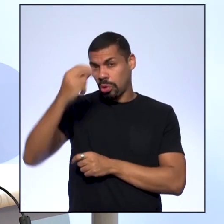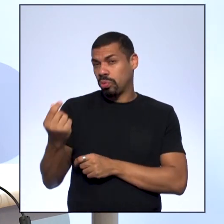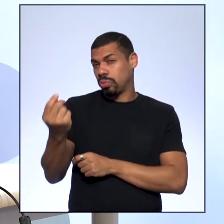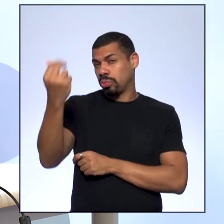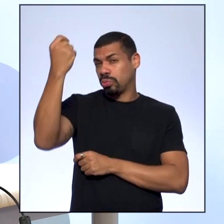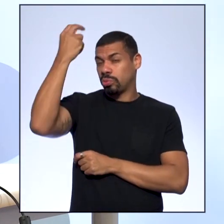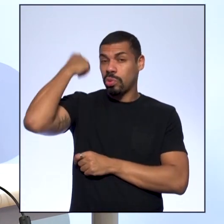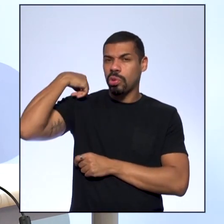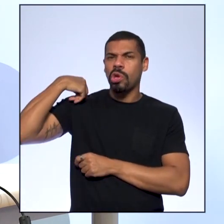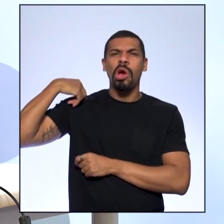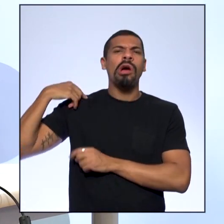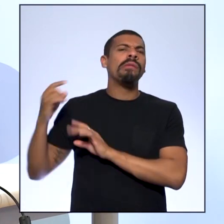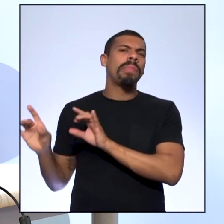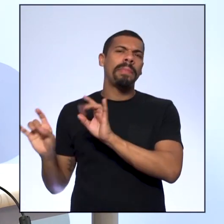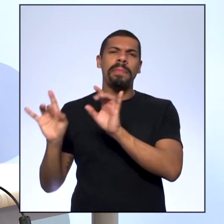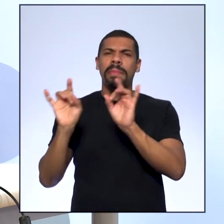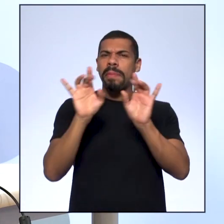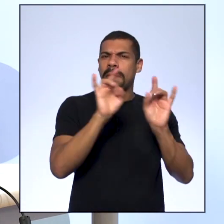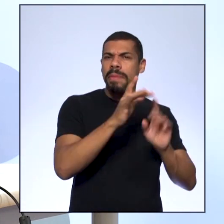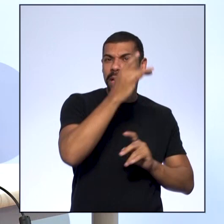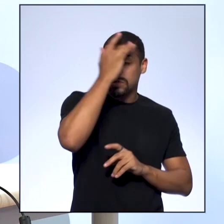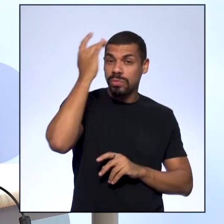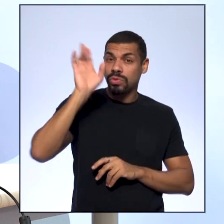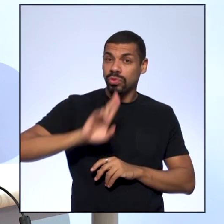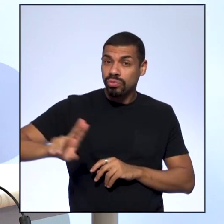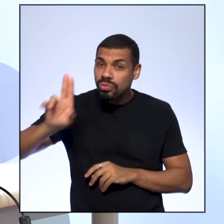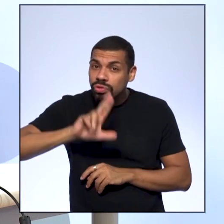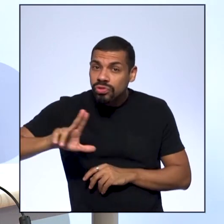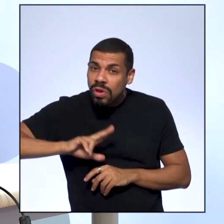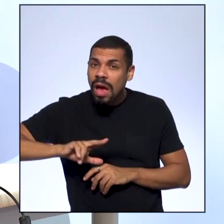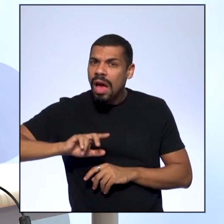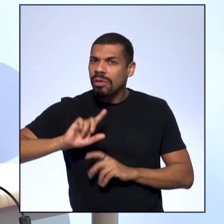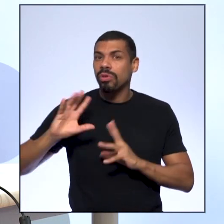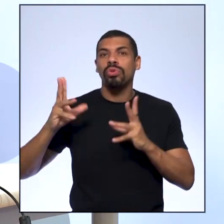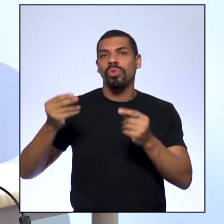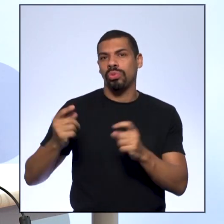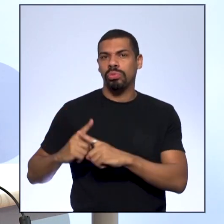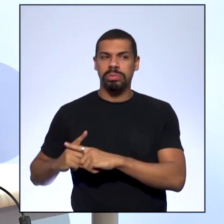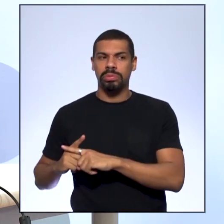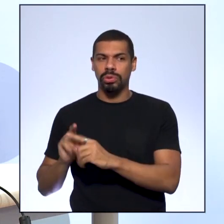algumas pessoas que não necessariamente escribas dominavam, era justamente a